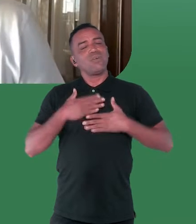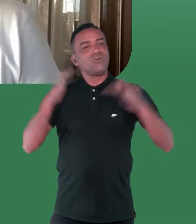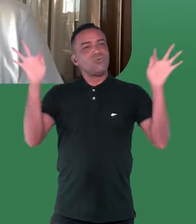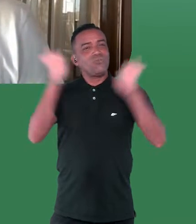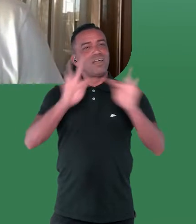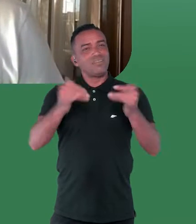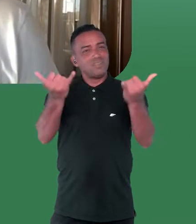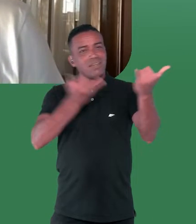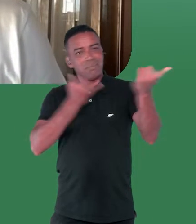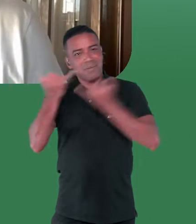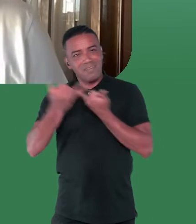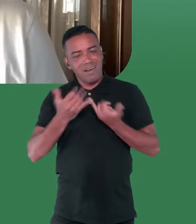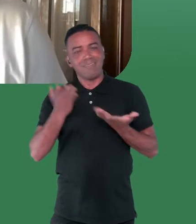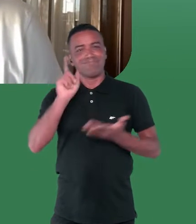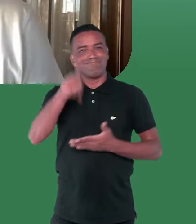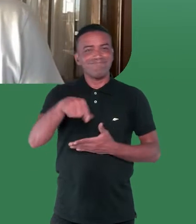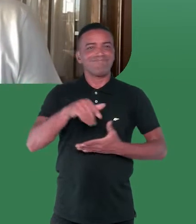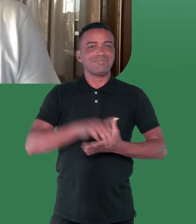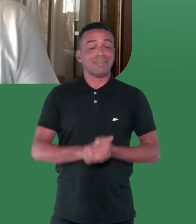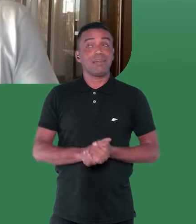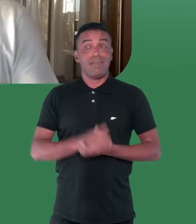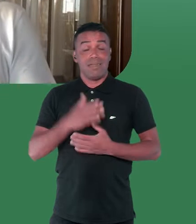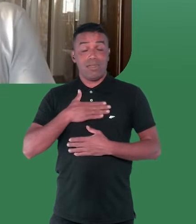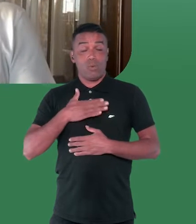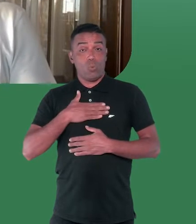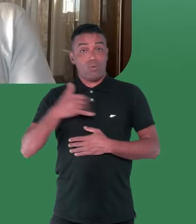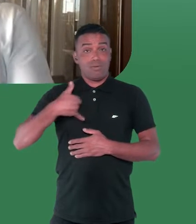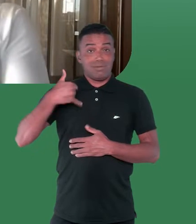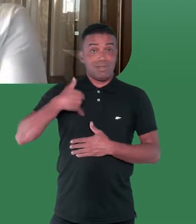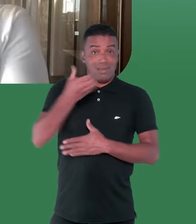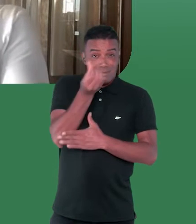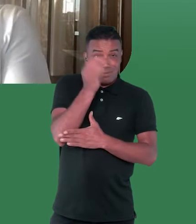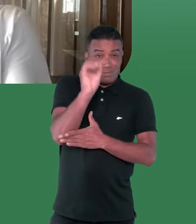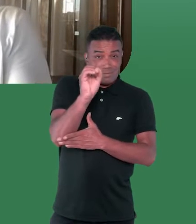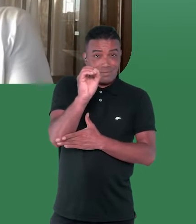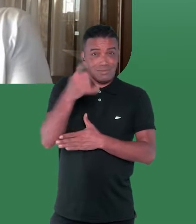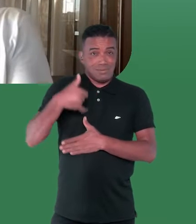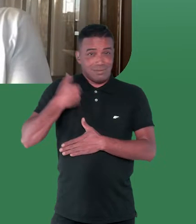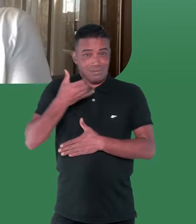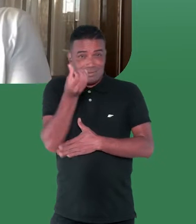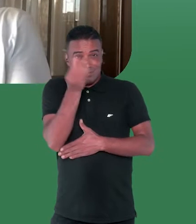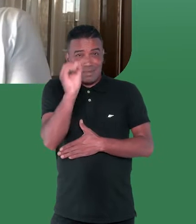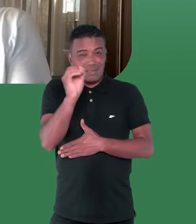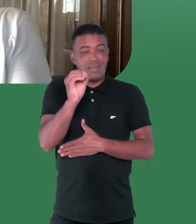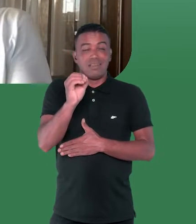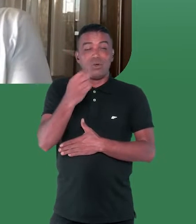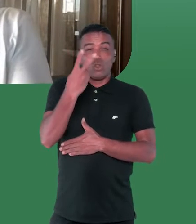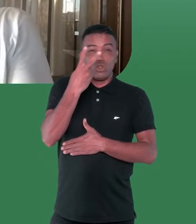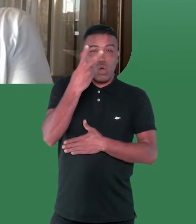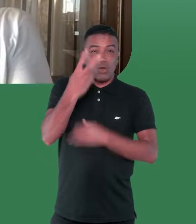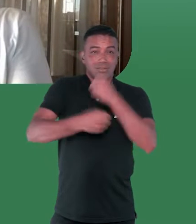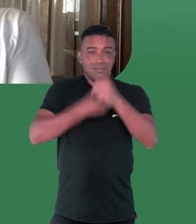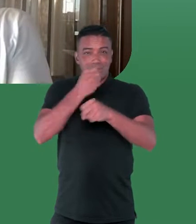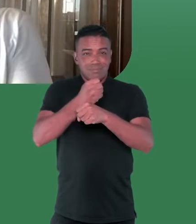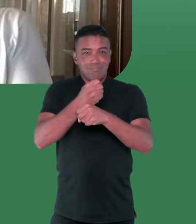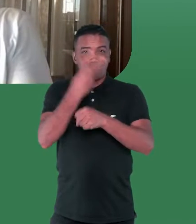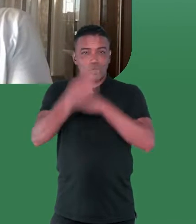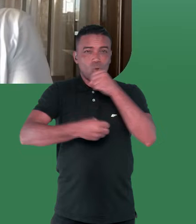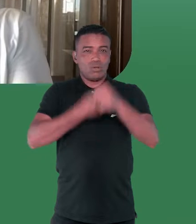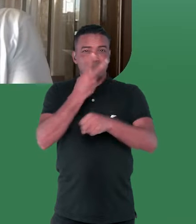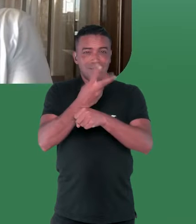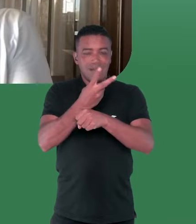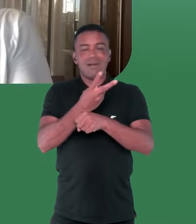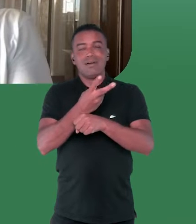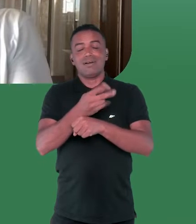isso. Por ter mais de 60 anos, eu fiquei confinado, né, uns 2 anos. Montamos um